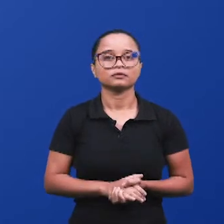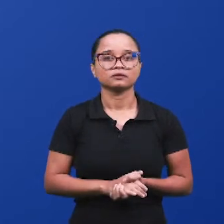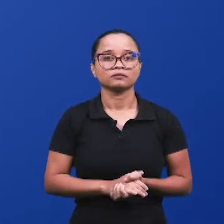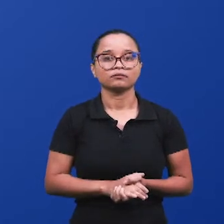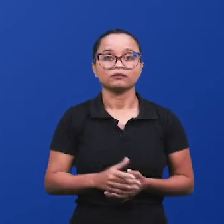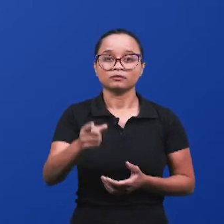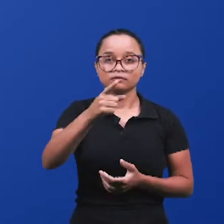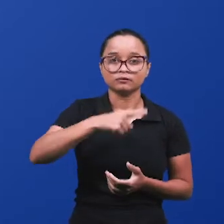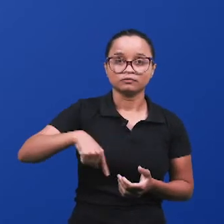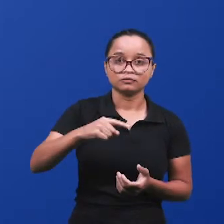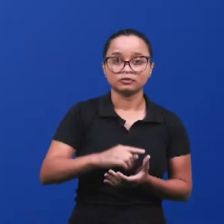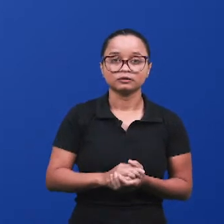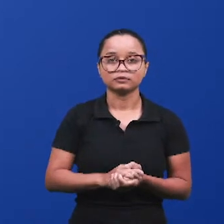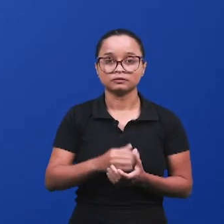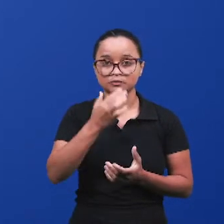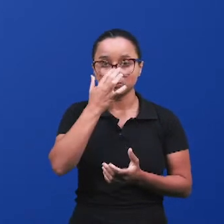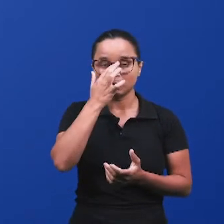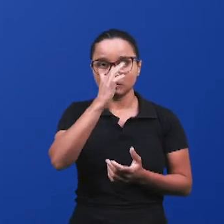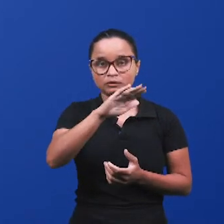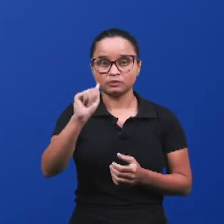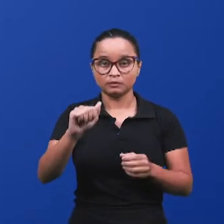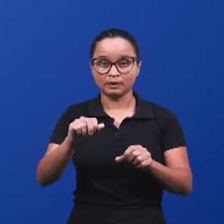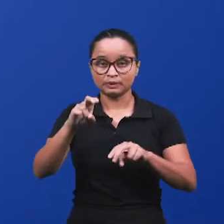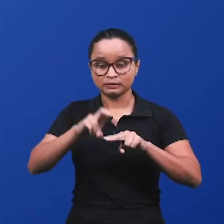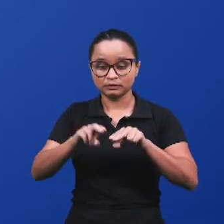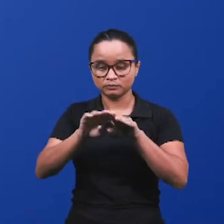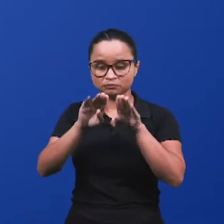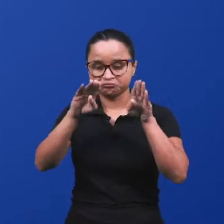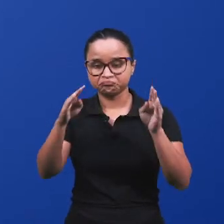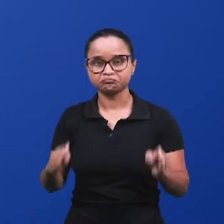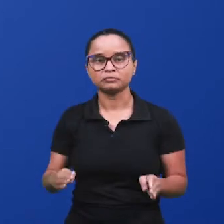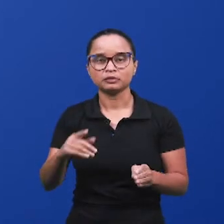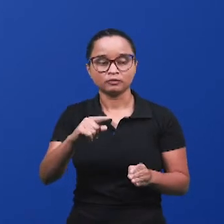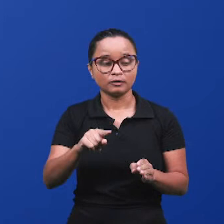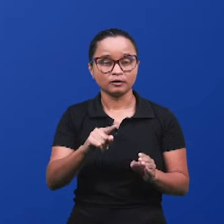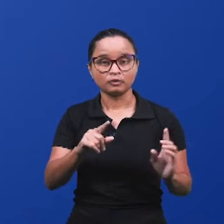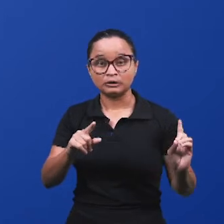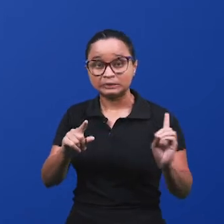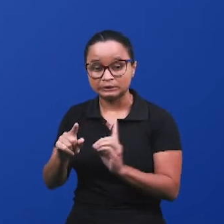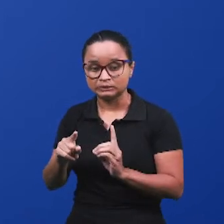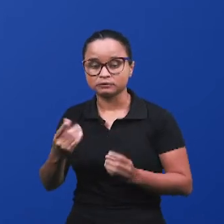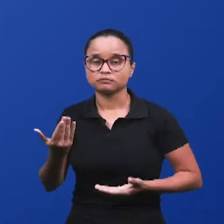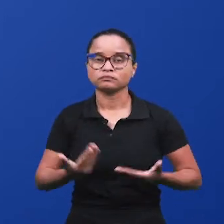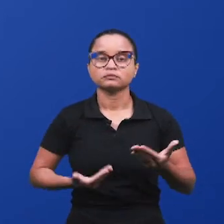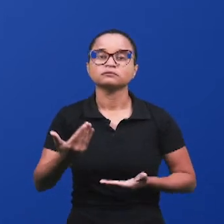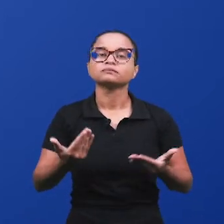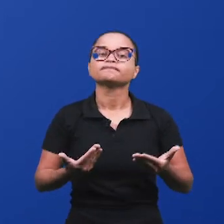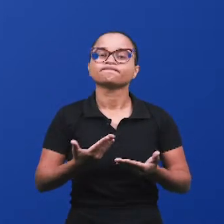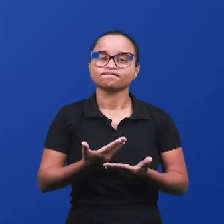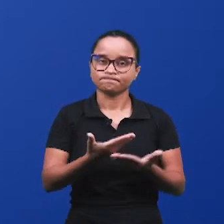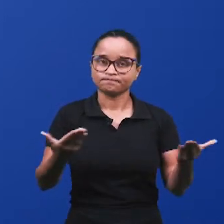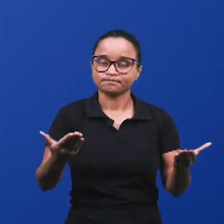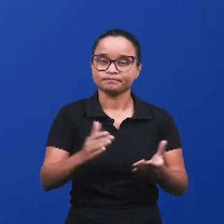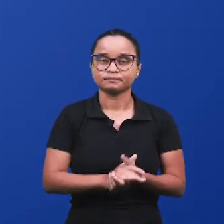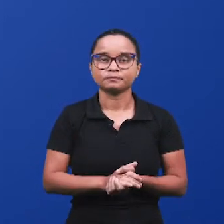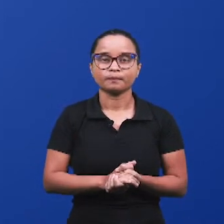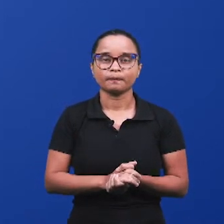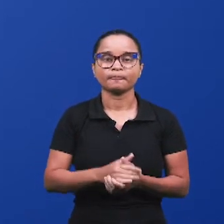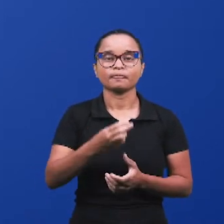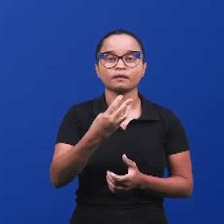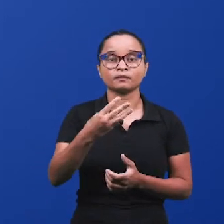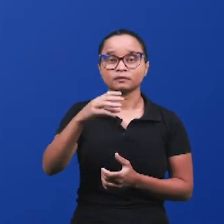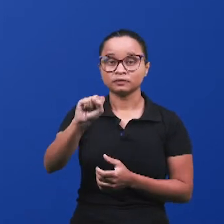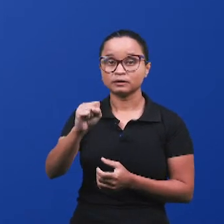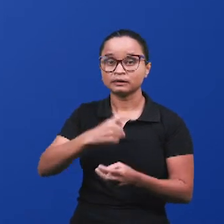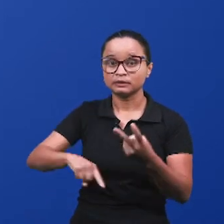se cingirá e os fará sentar à mesa, e chegando-se os servirá. 38. E se vier